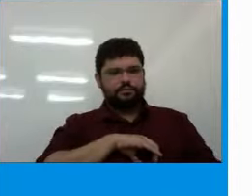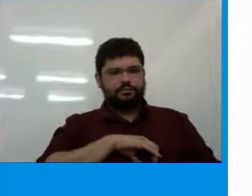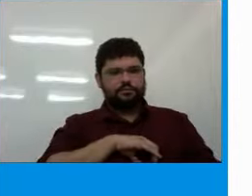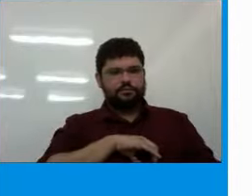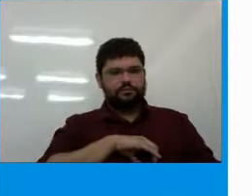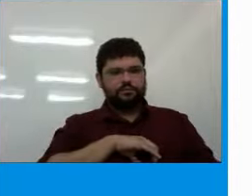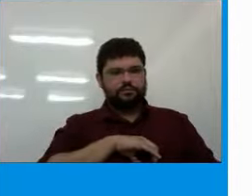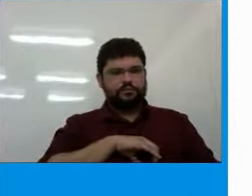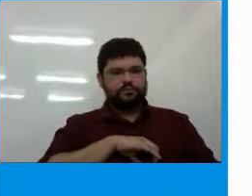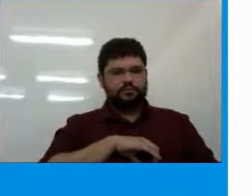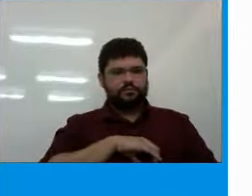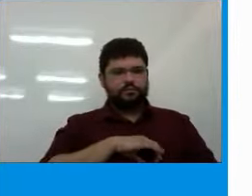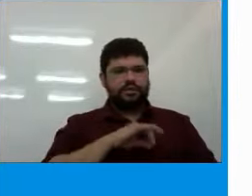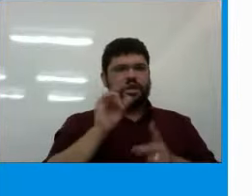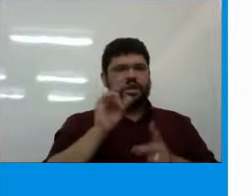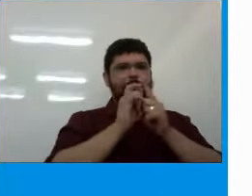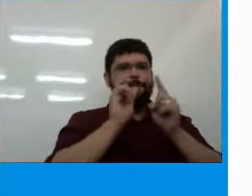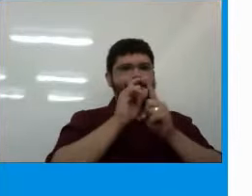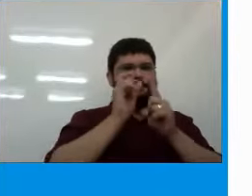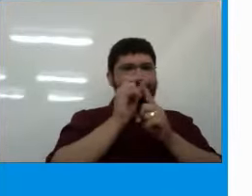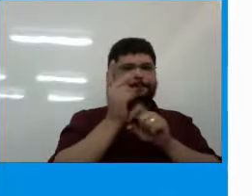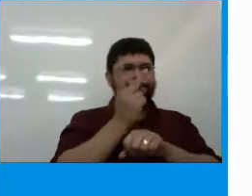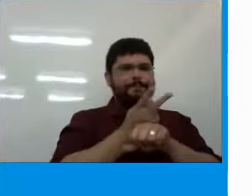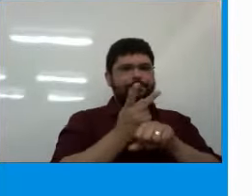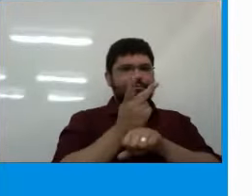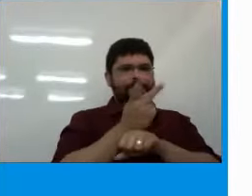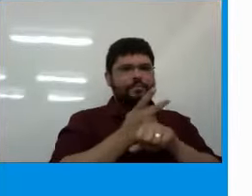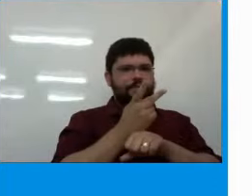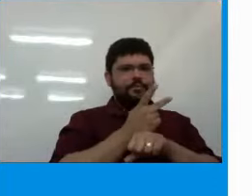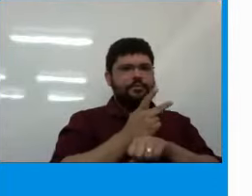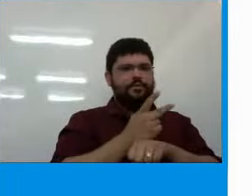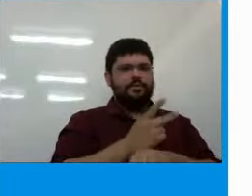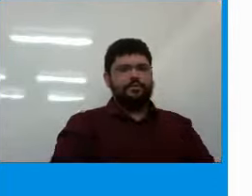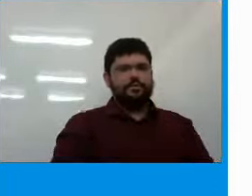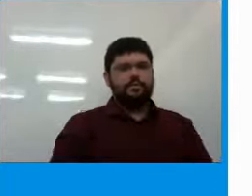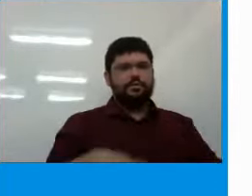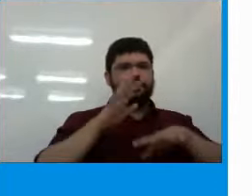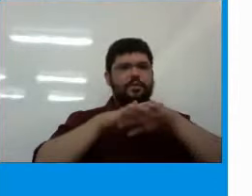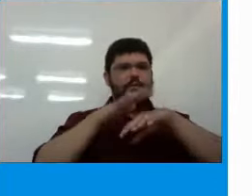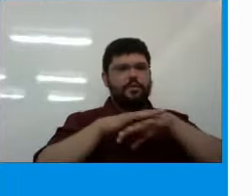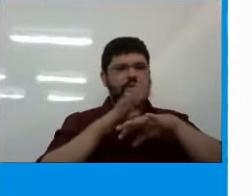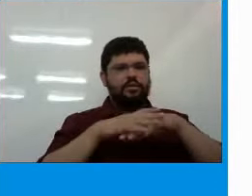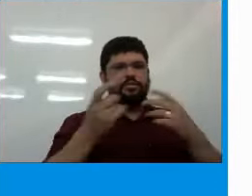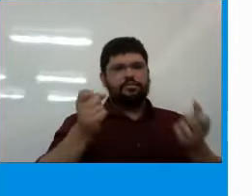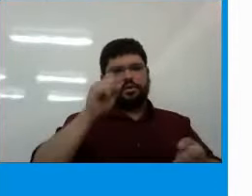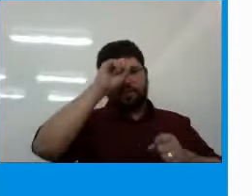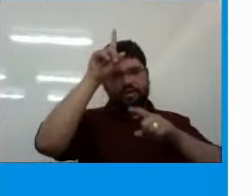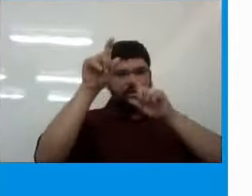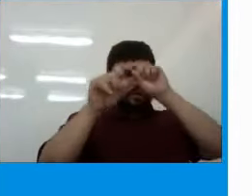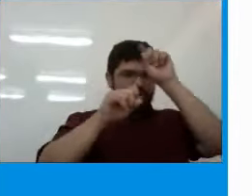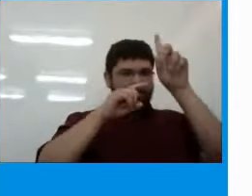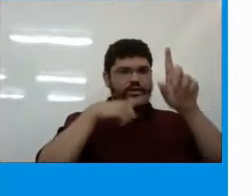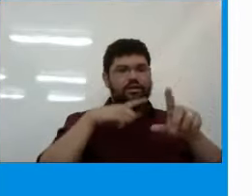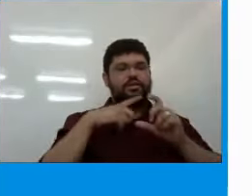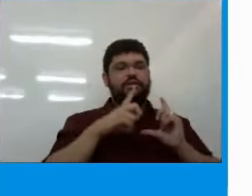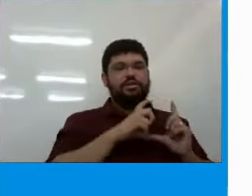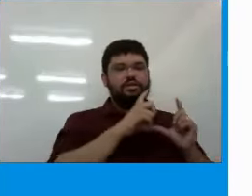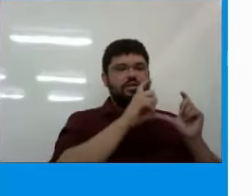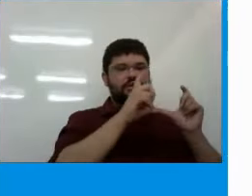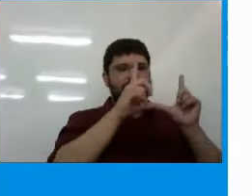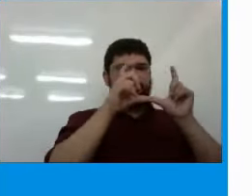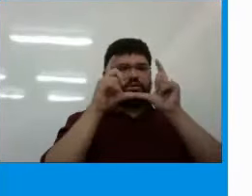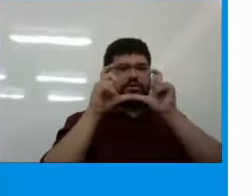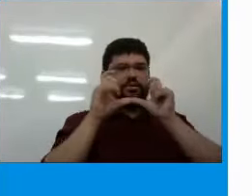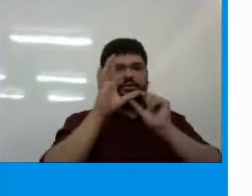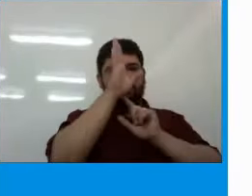você colocar a palavra que você quer procurar, por exemplo, matemática, né? Ideia, e ele vai trazer imagens gratuitas